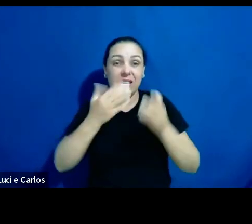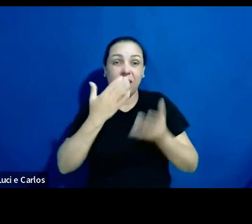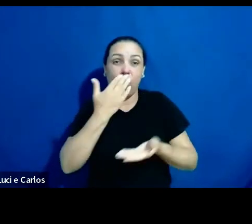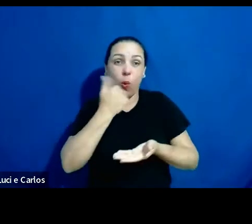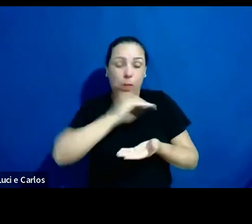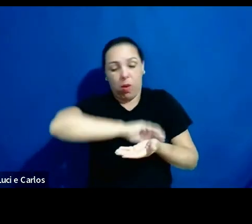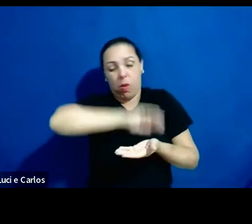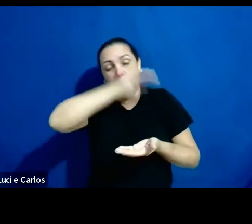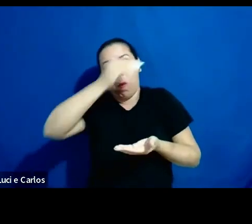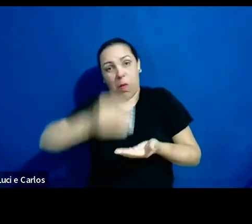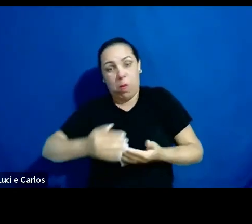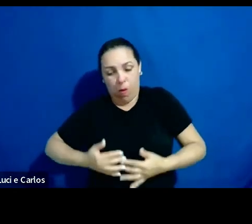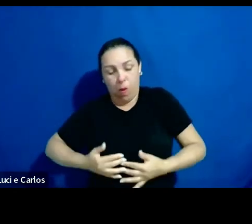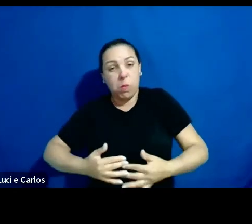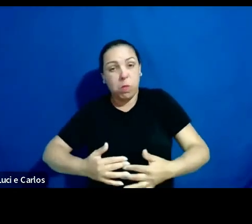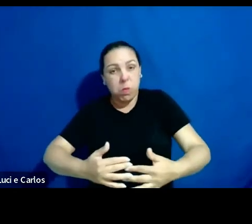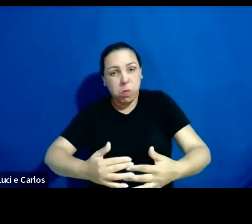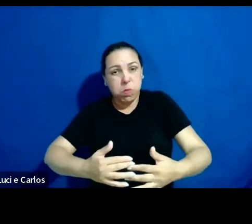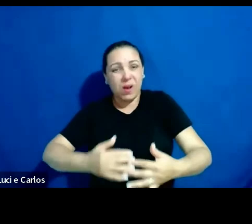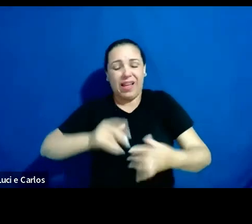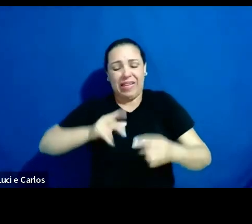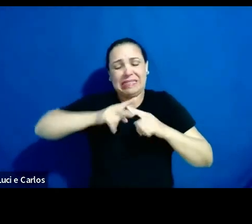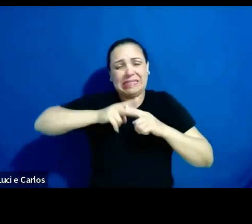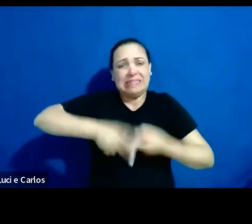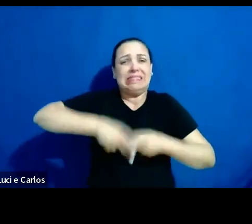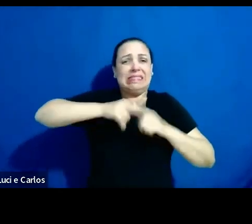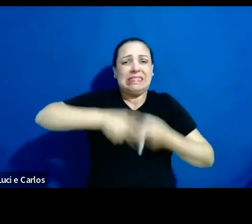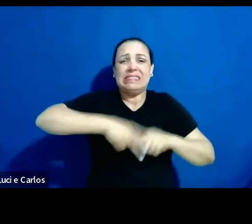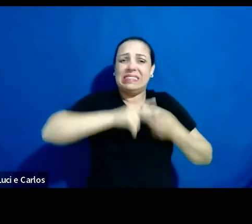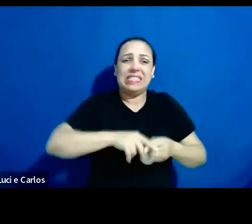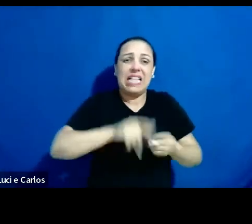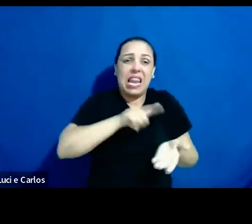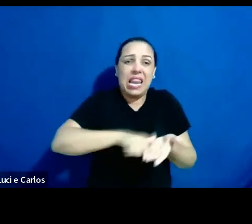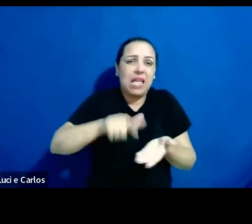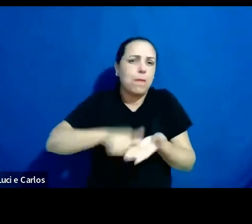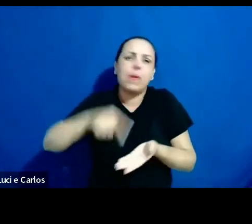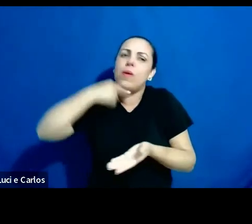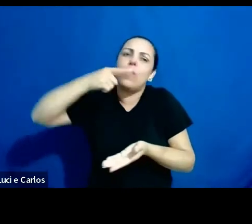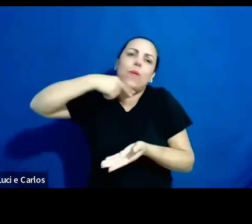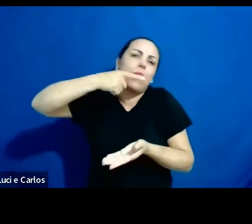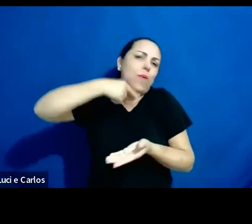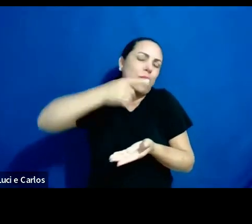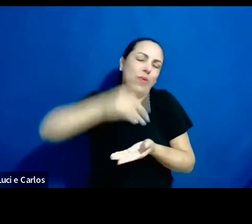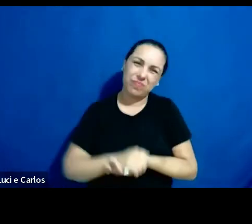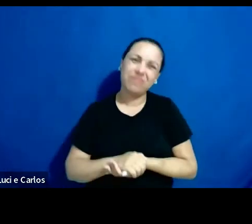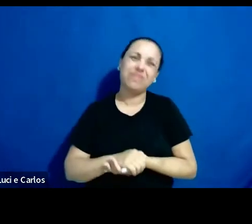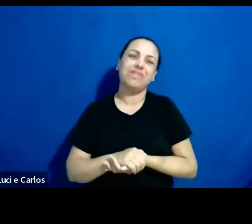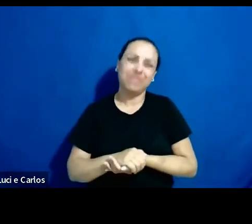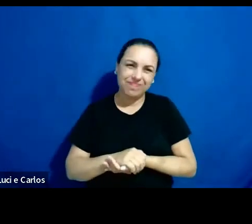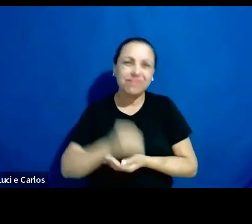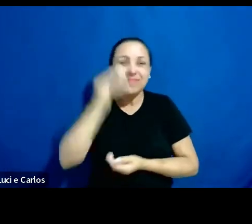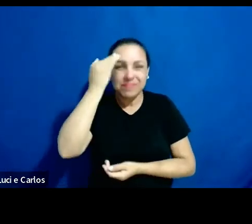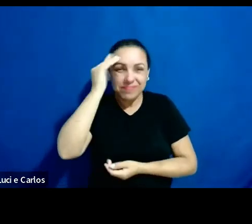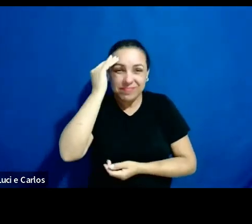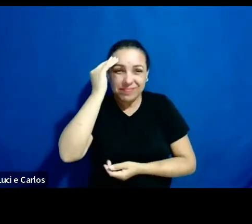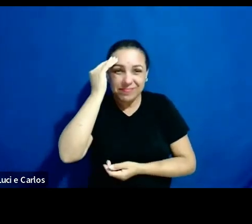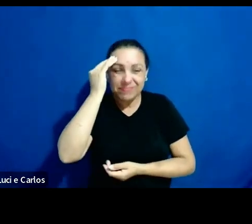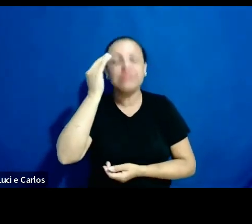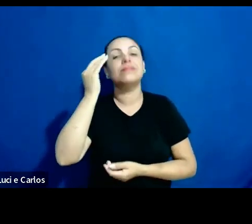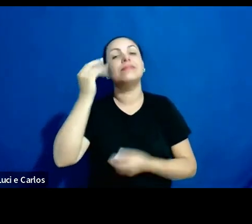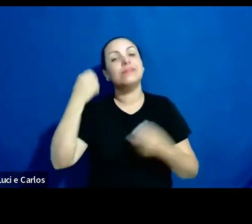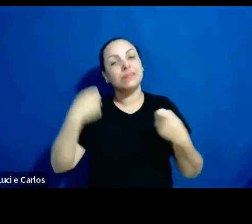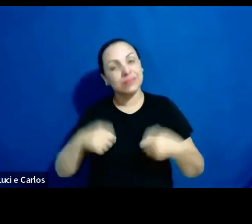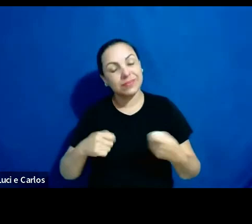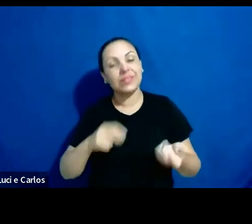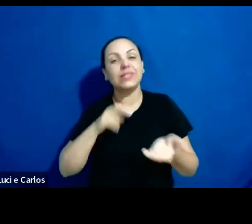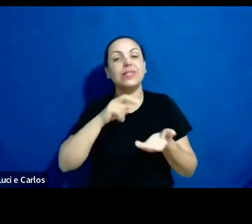uma princesa, né? Para ficar esguio, não ficar buchudo, nem barrigudo e nem barrigudinha, né? E à noite como uma mendiga ou como um